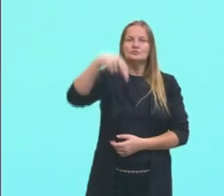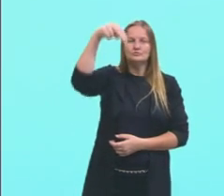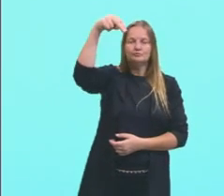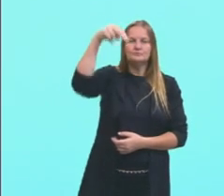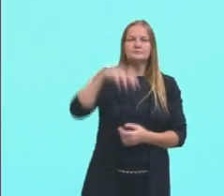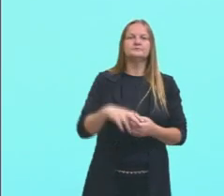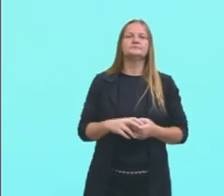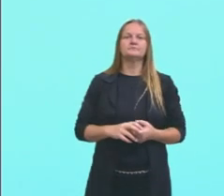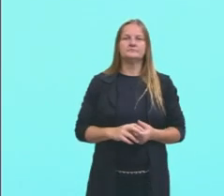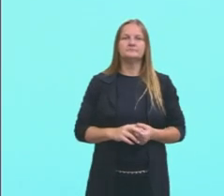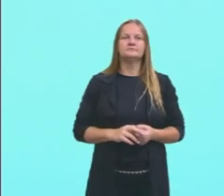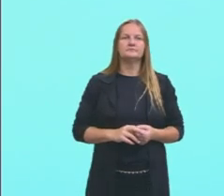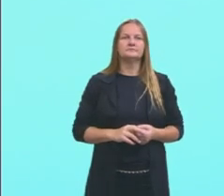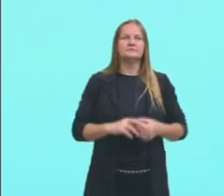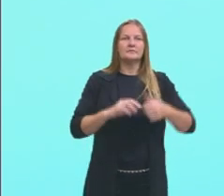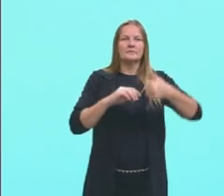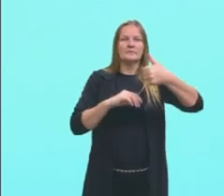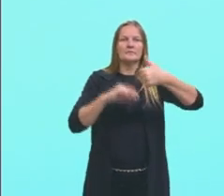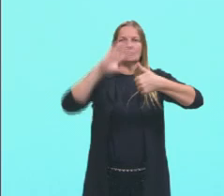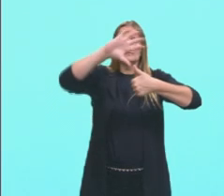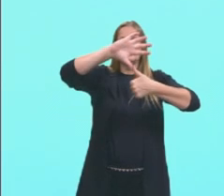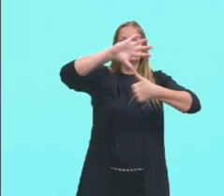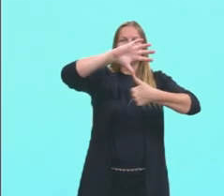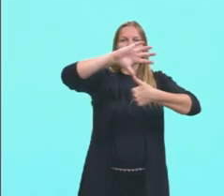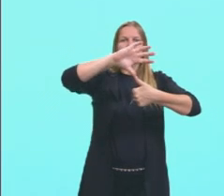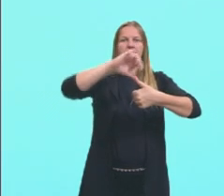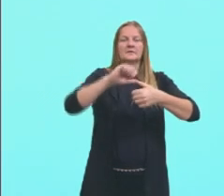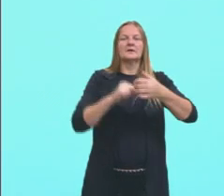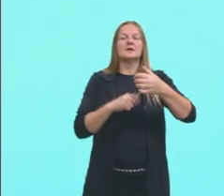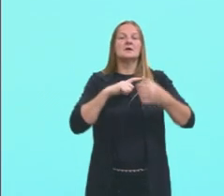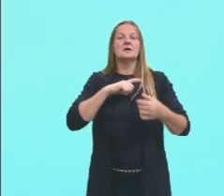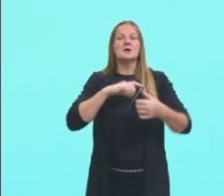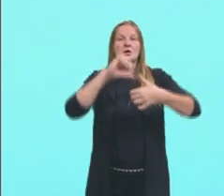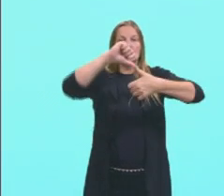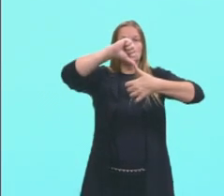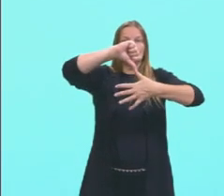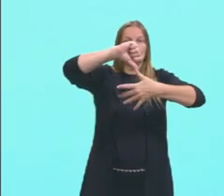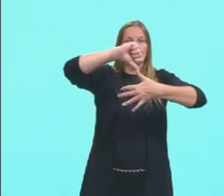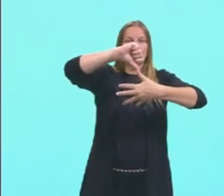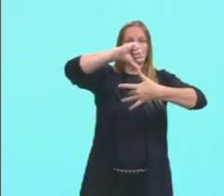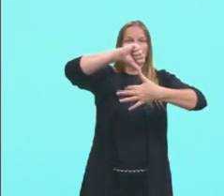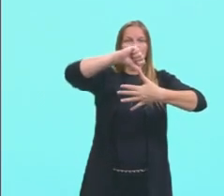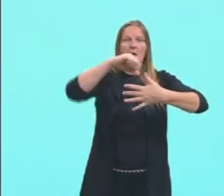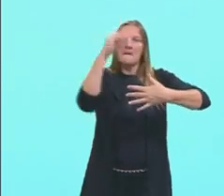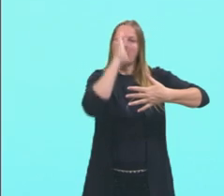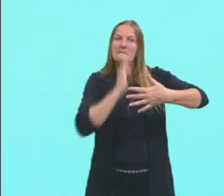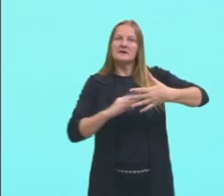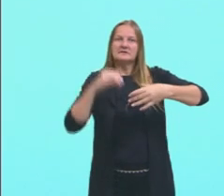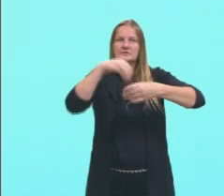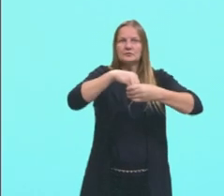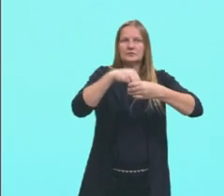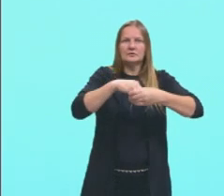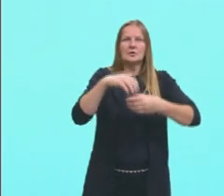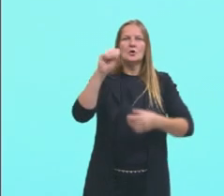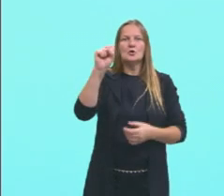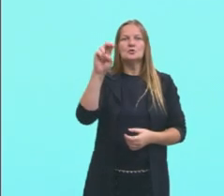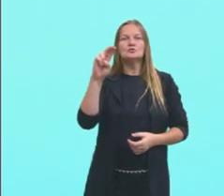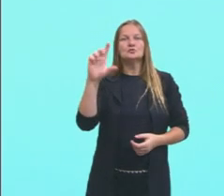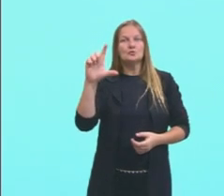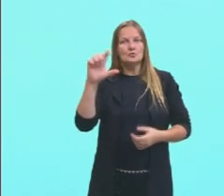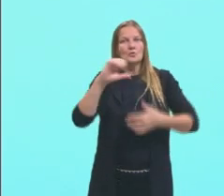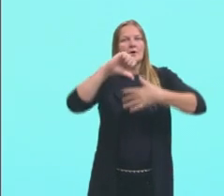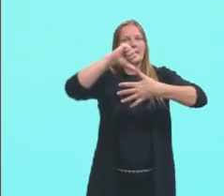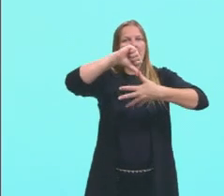a placa sul-americana tá é onde o Brasil ó aqui eu vou mostrar para vocês